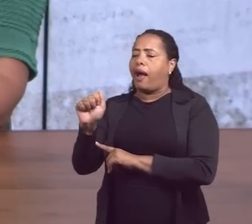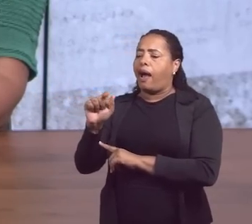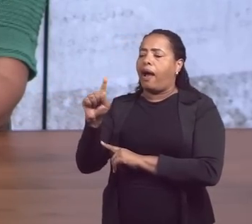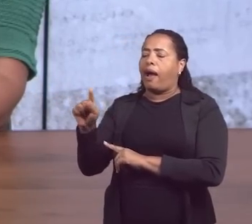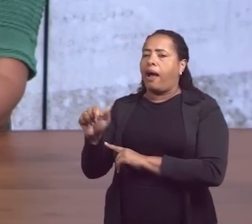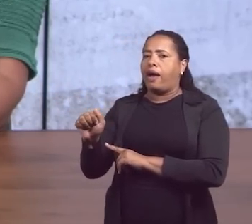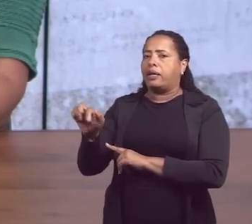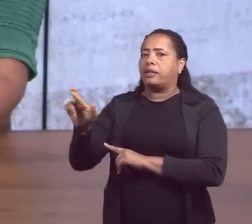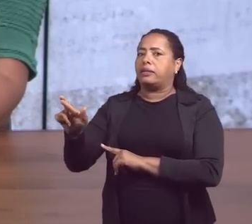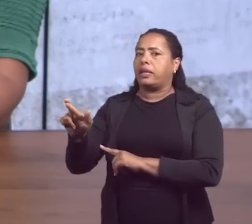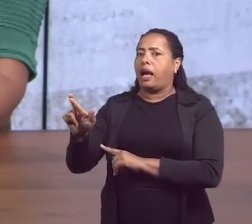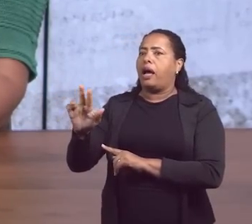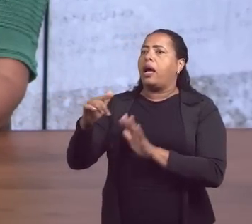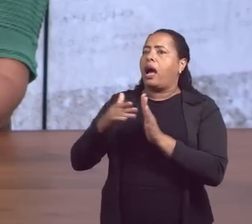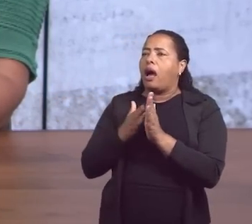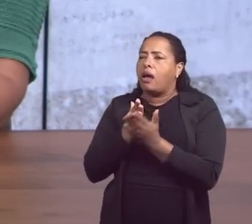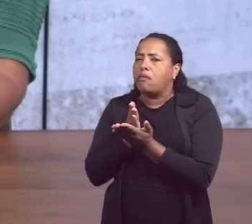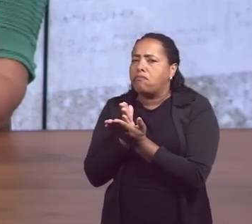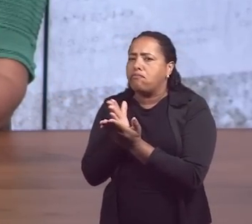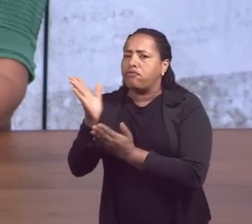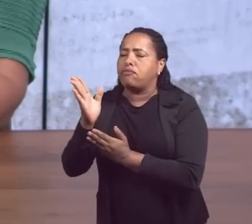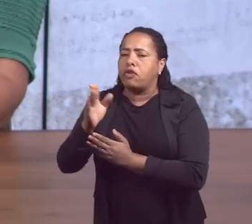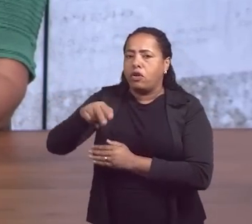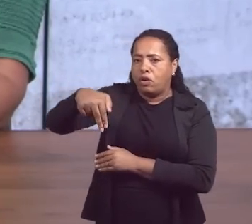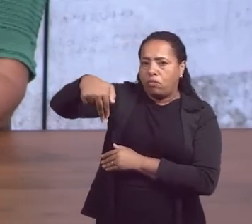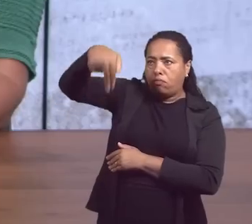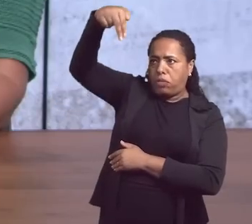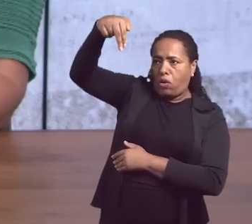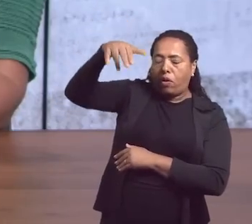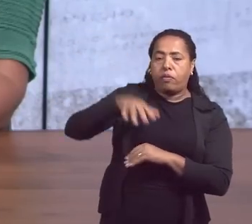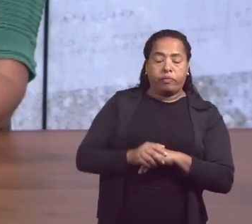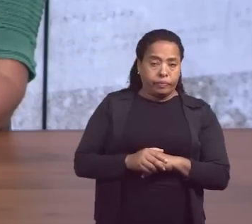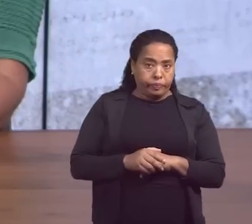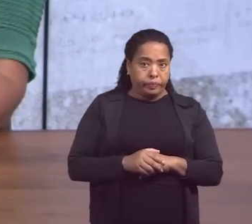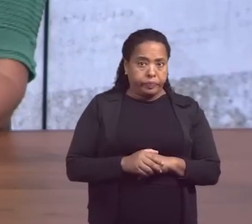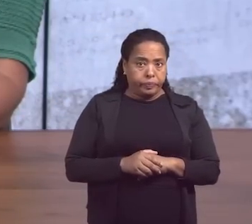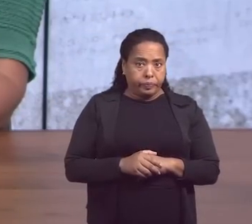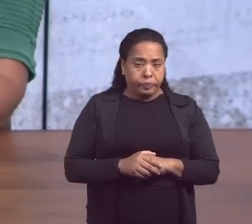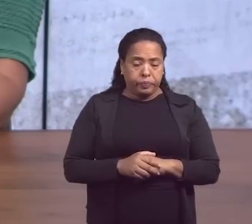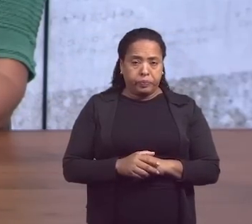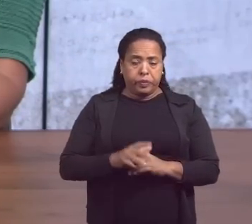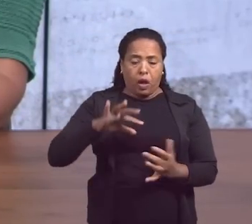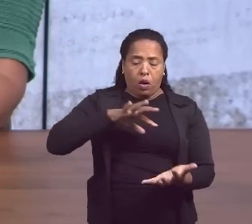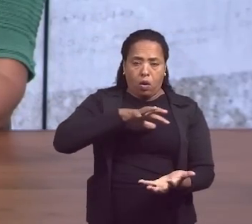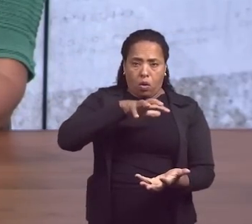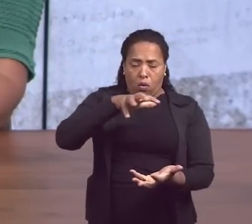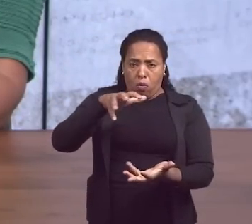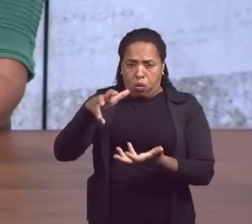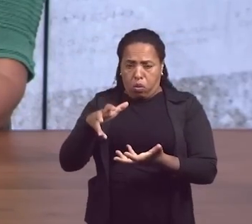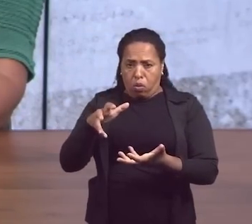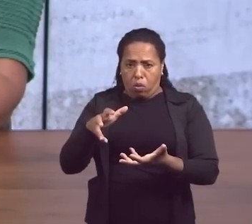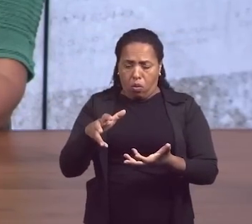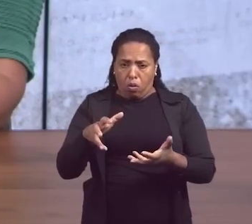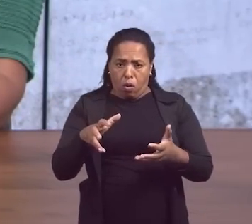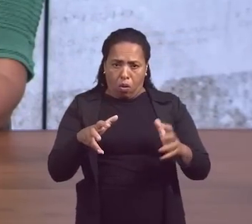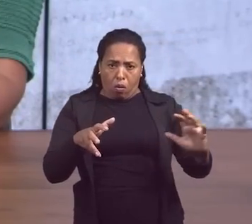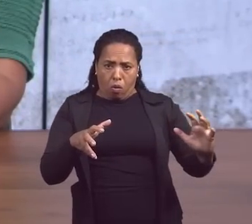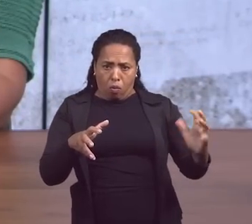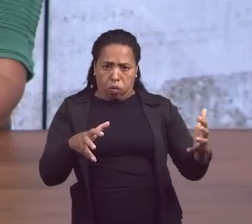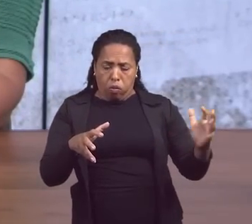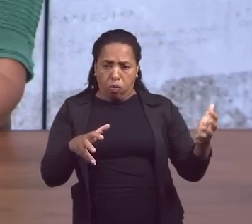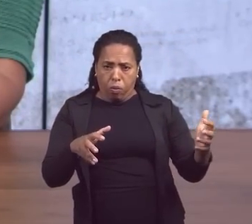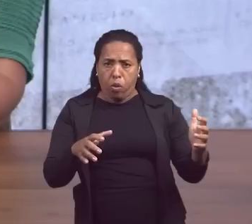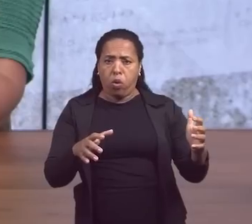vos será o termo do norte. E por termo da banda do oriente marcareis de